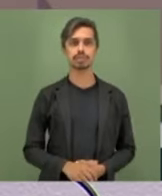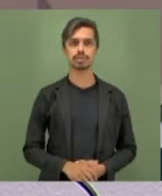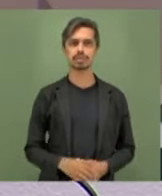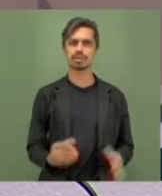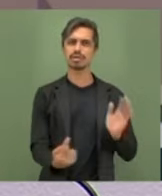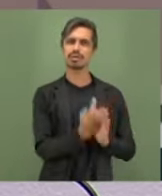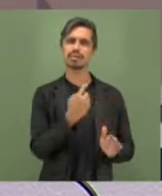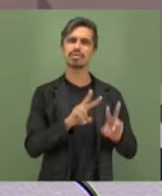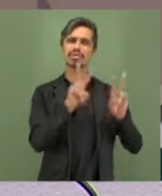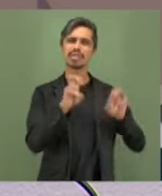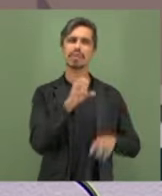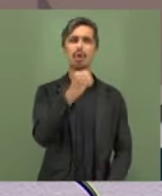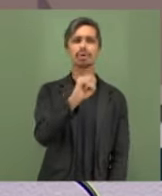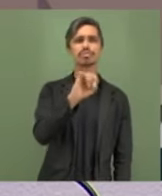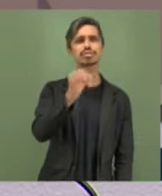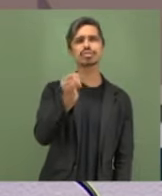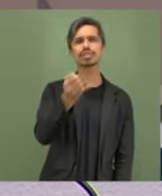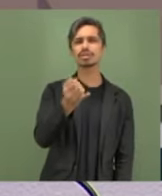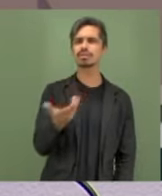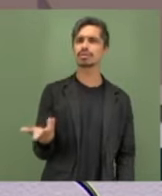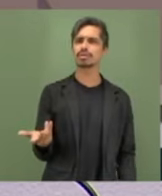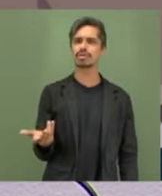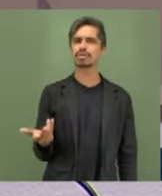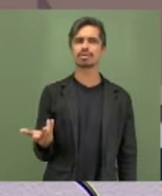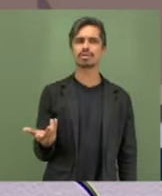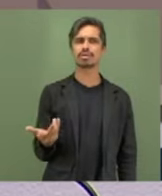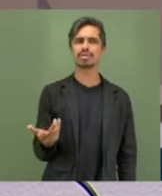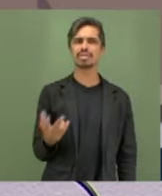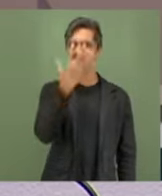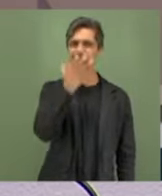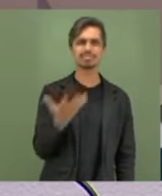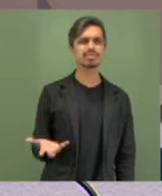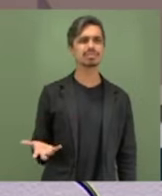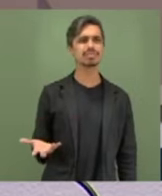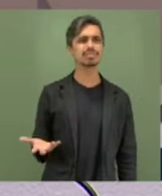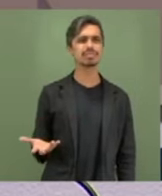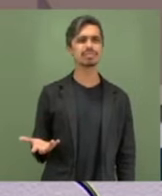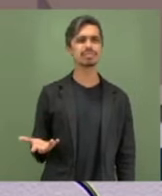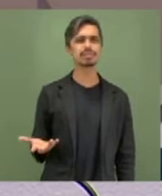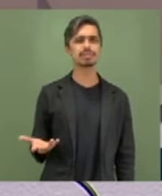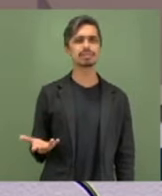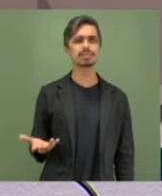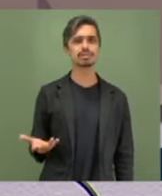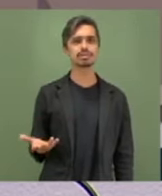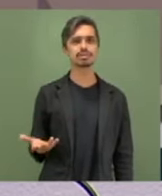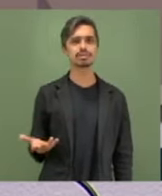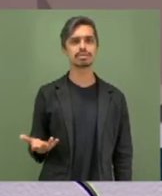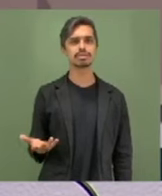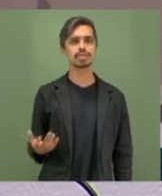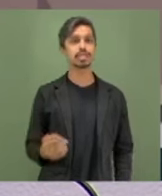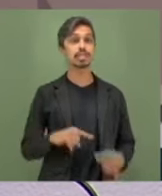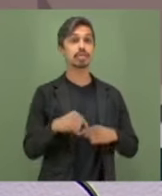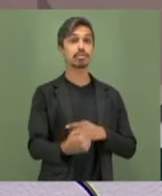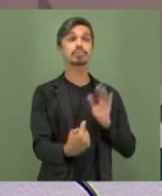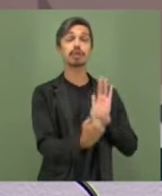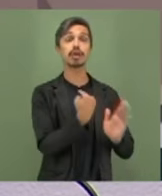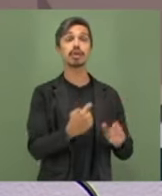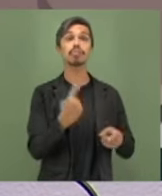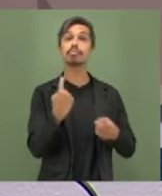Perguntaram-me o 8 de janeiro. A sério. Depois perguntaram porquê que